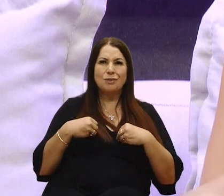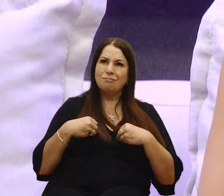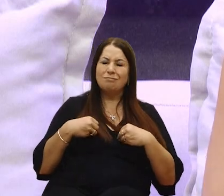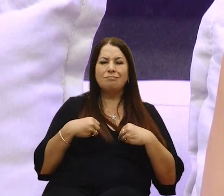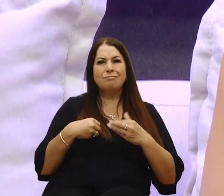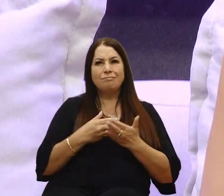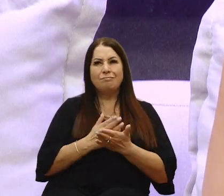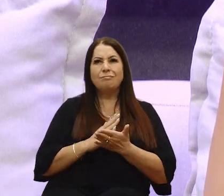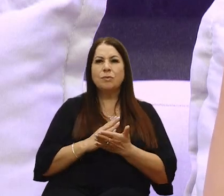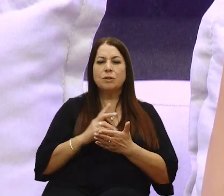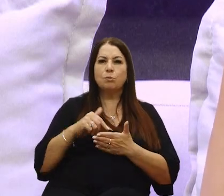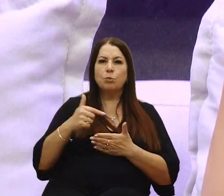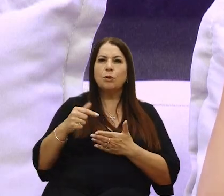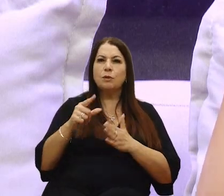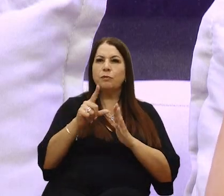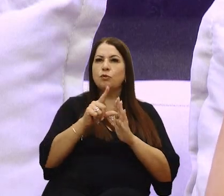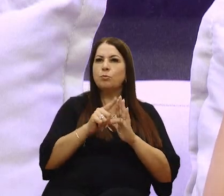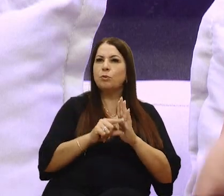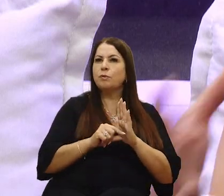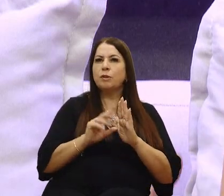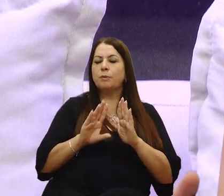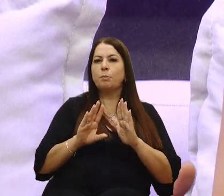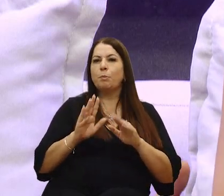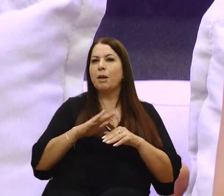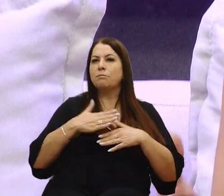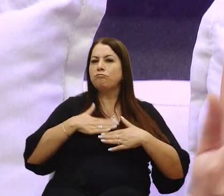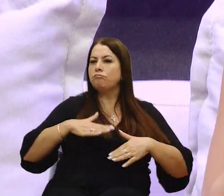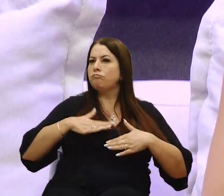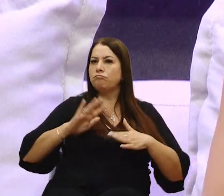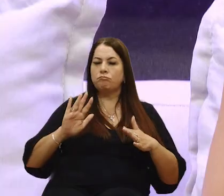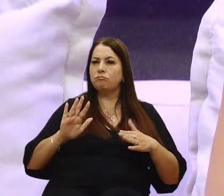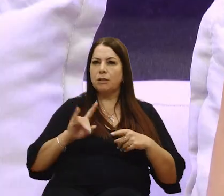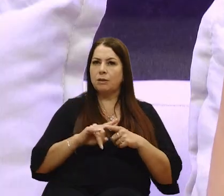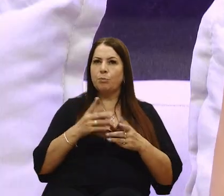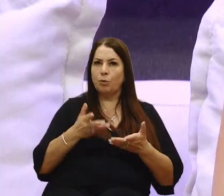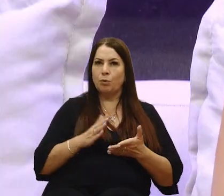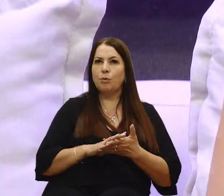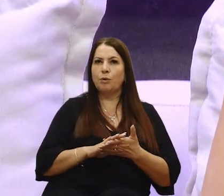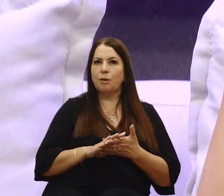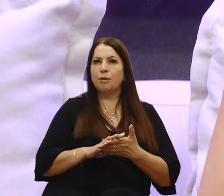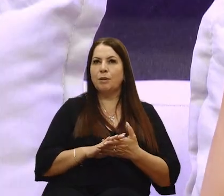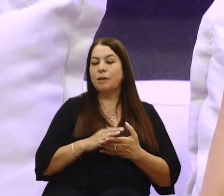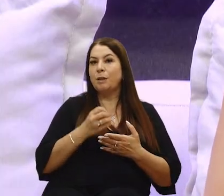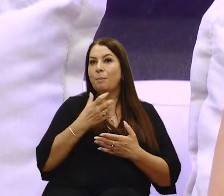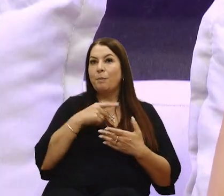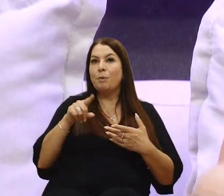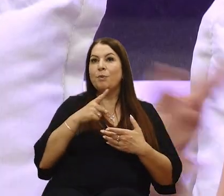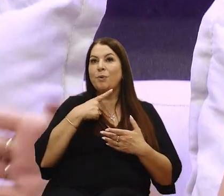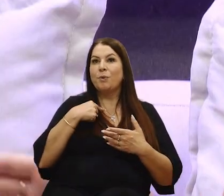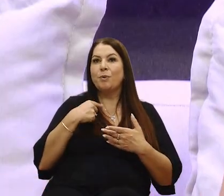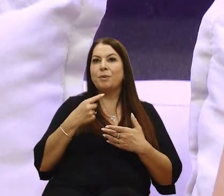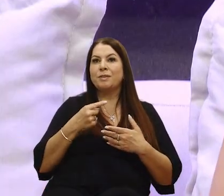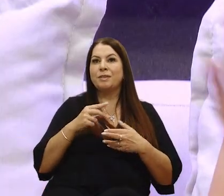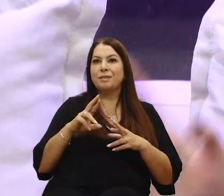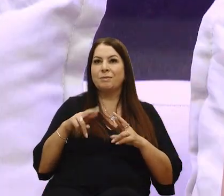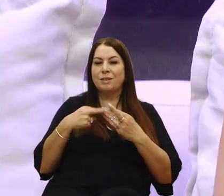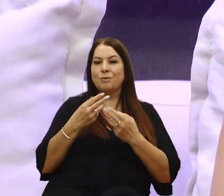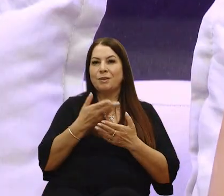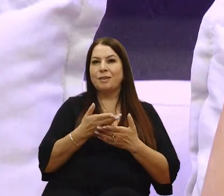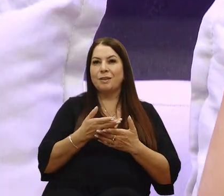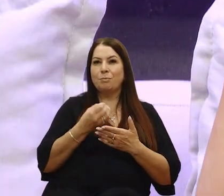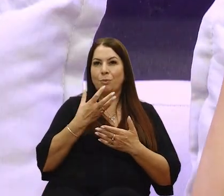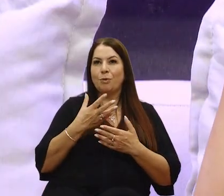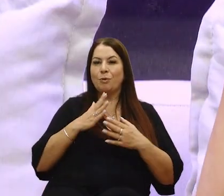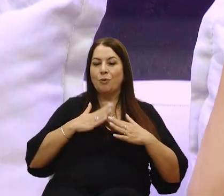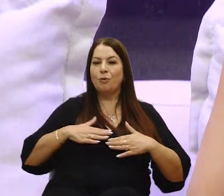atendimentos, eu sentia um desconforto, mas conforme foi diminuindo, ficou muito mais tranquilo, né, então agora é até bom, eu gosto